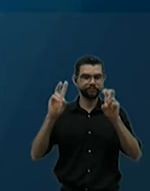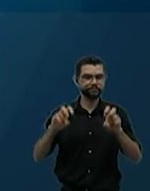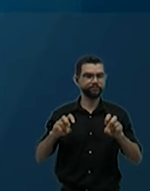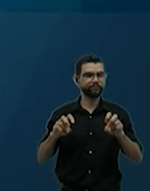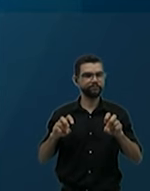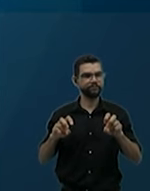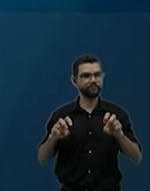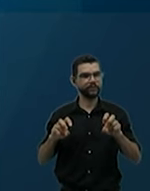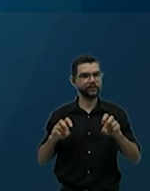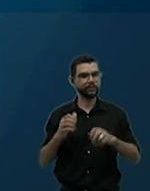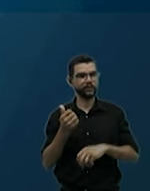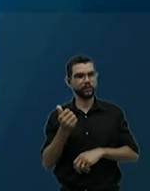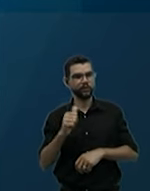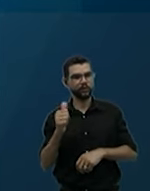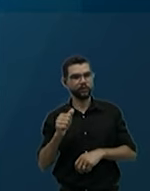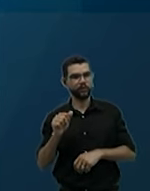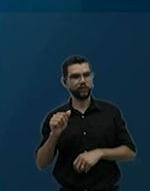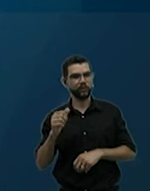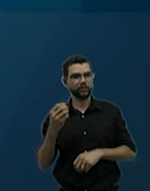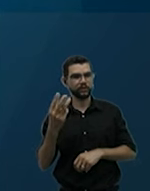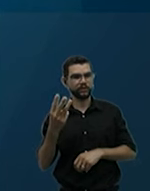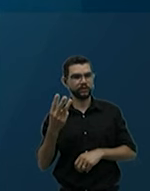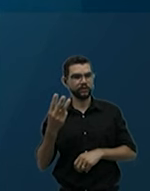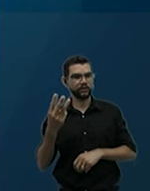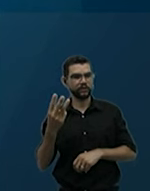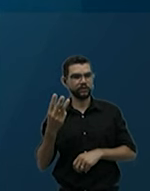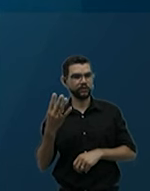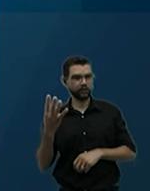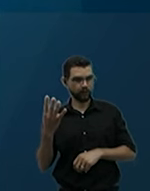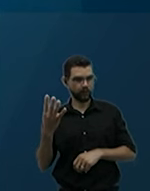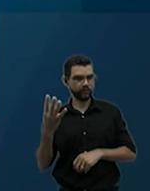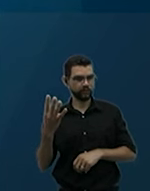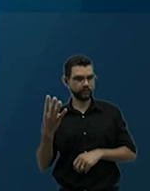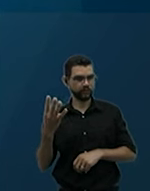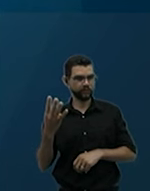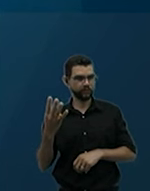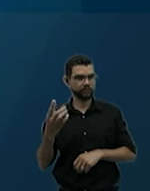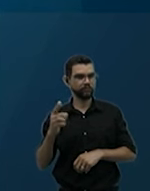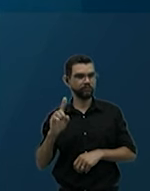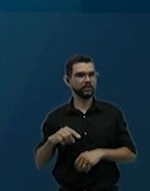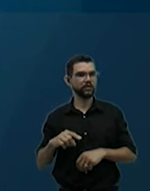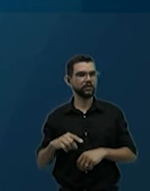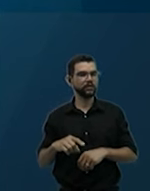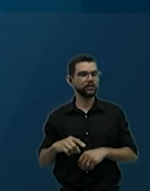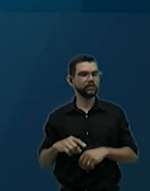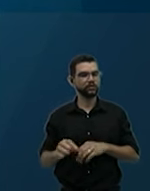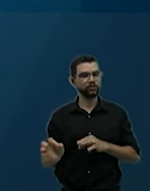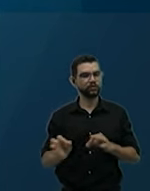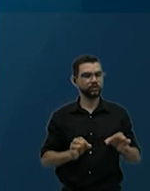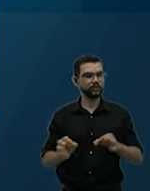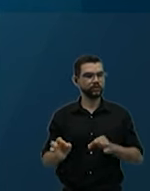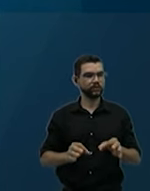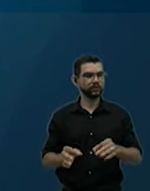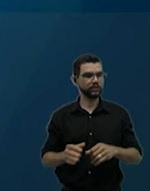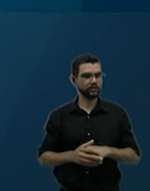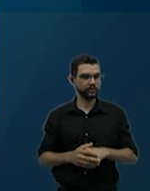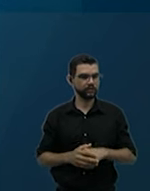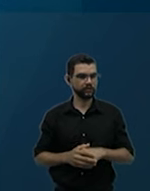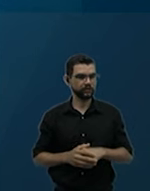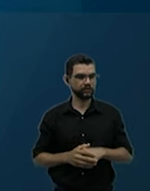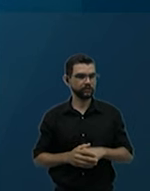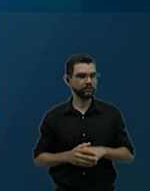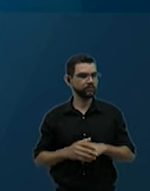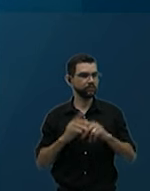1134, é de jurisprudência dominante e, quiçá, pacífica nessa